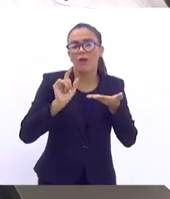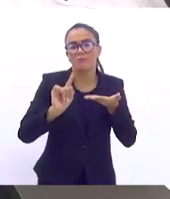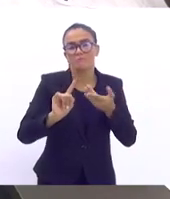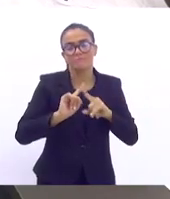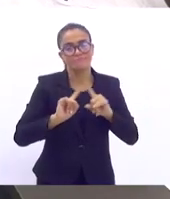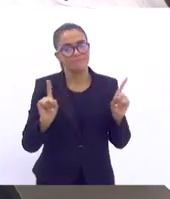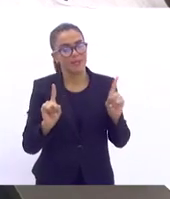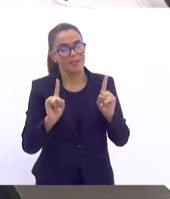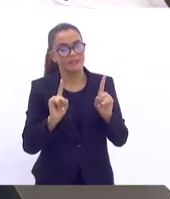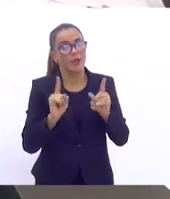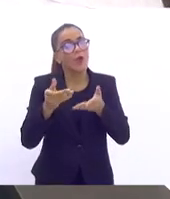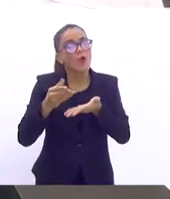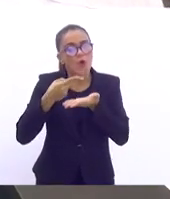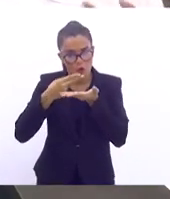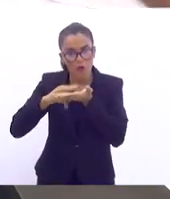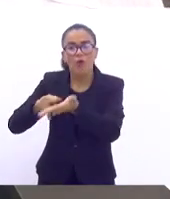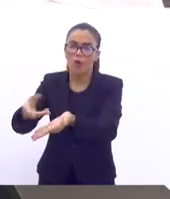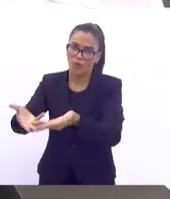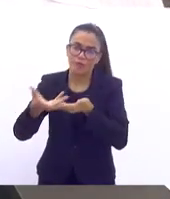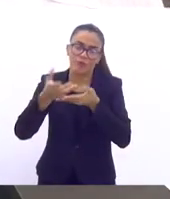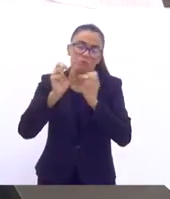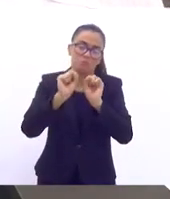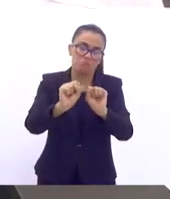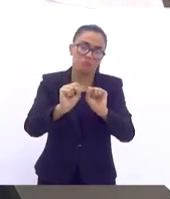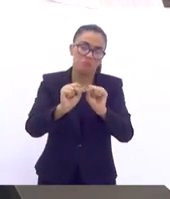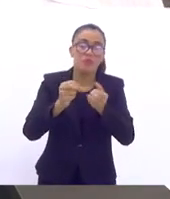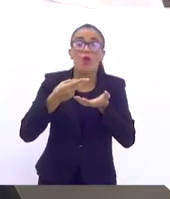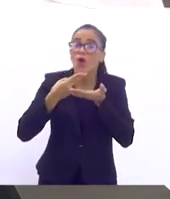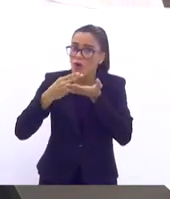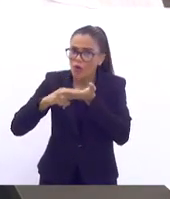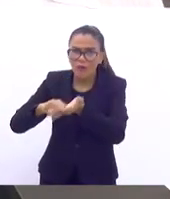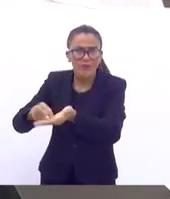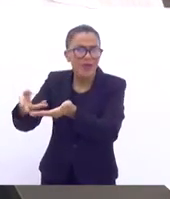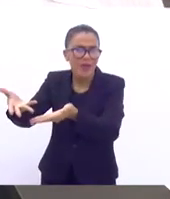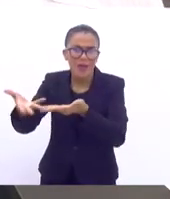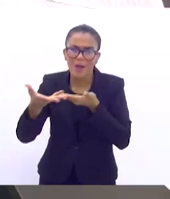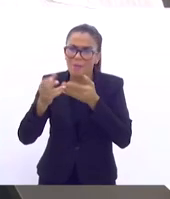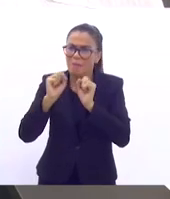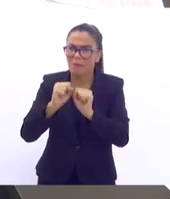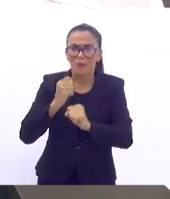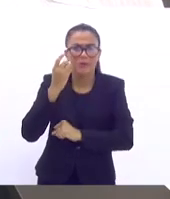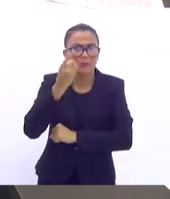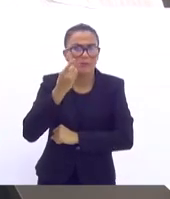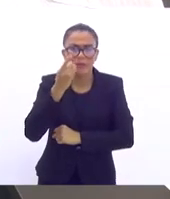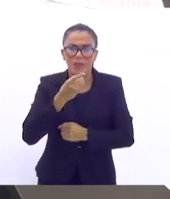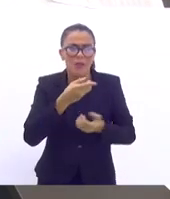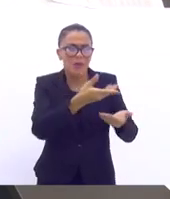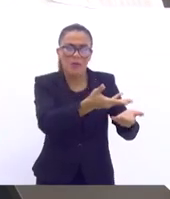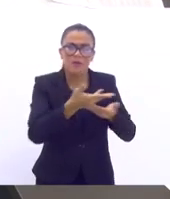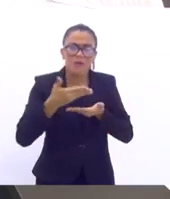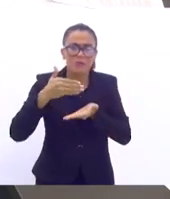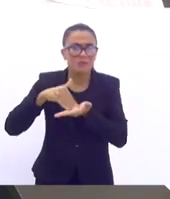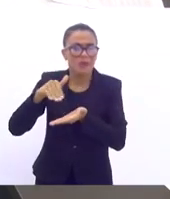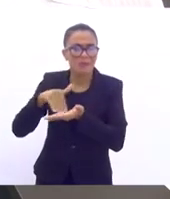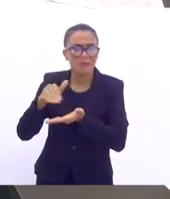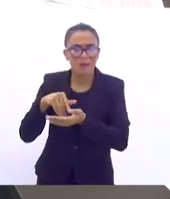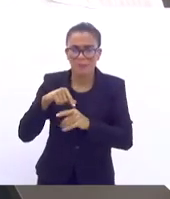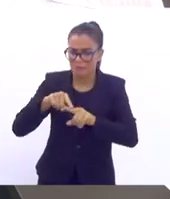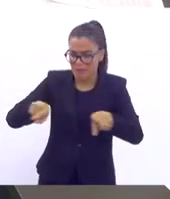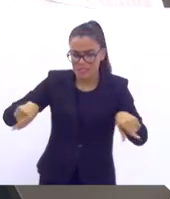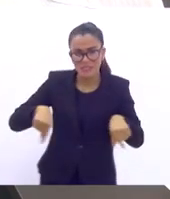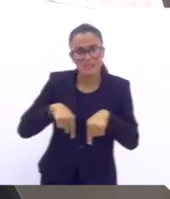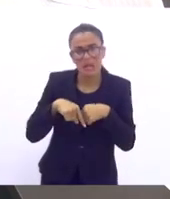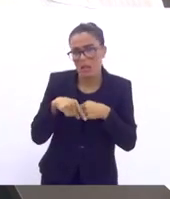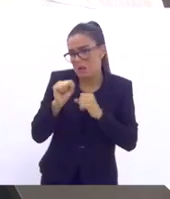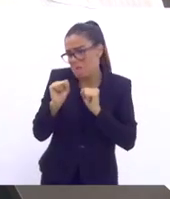pode convidar você pode até com um deputado como secretário para não ser o gabinete ele pode